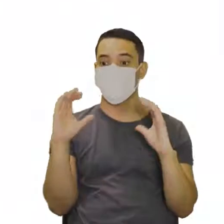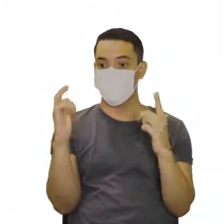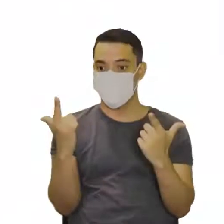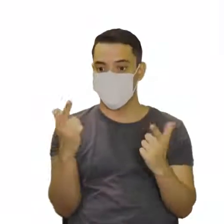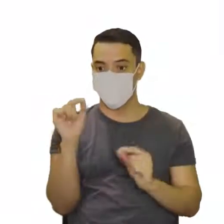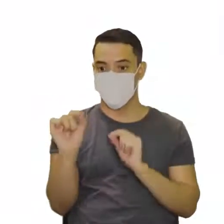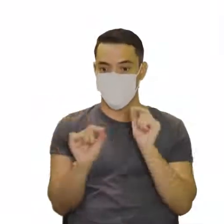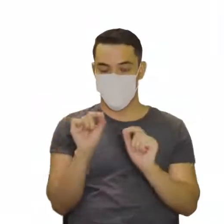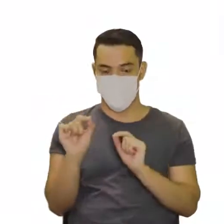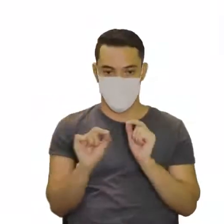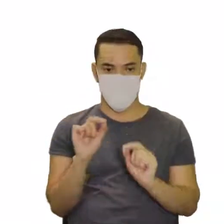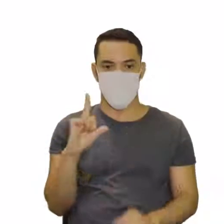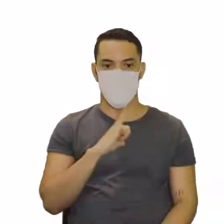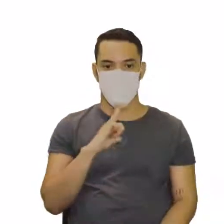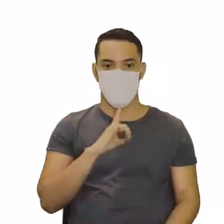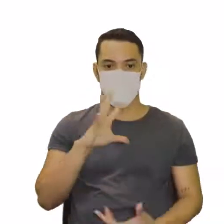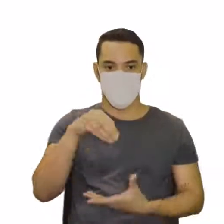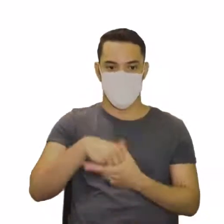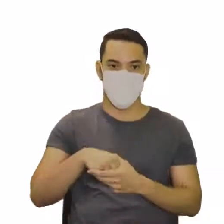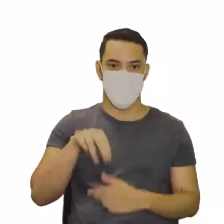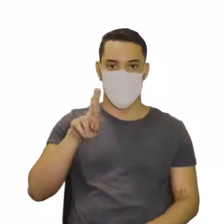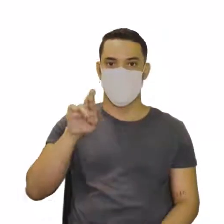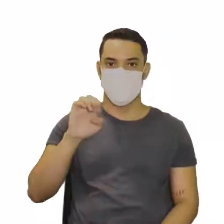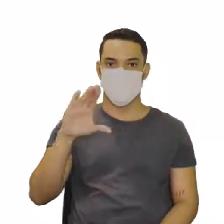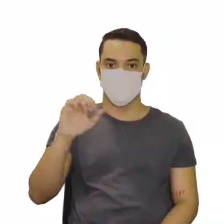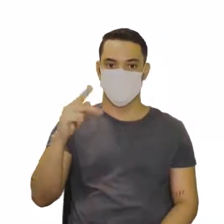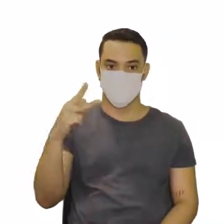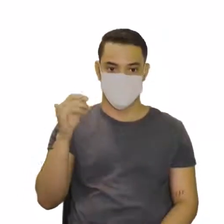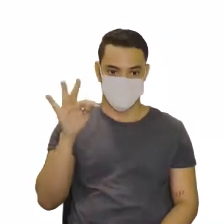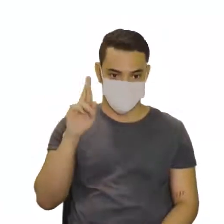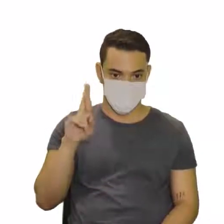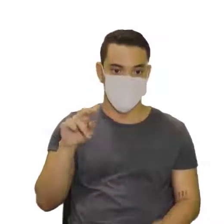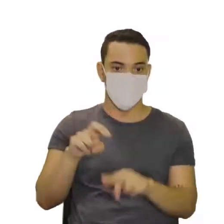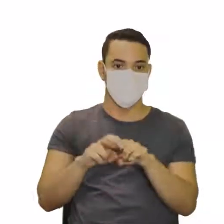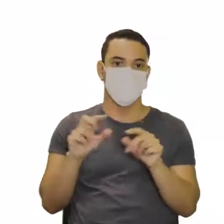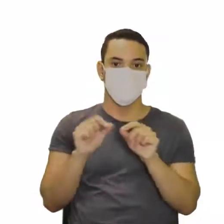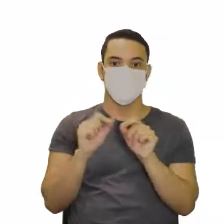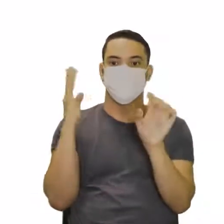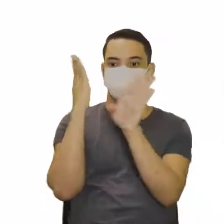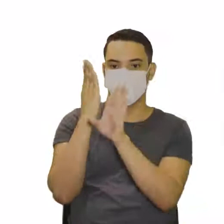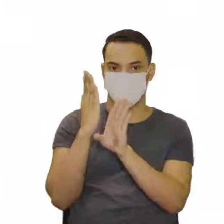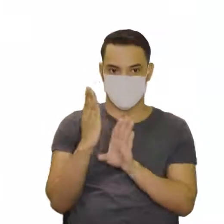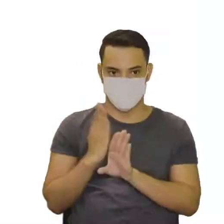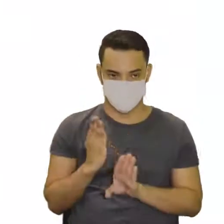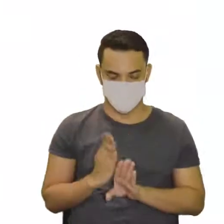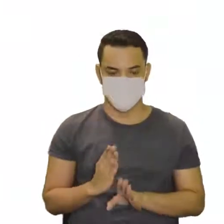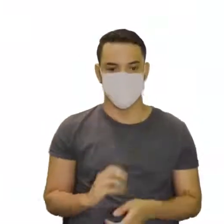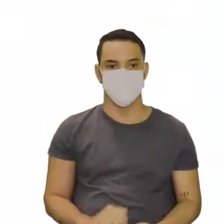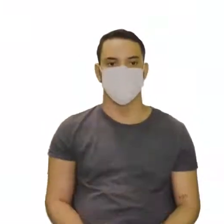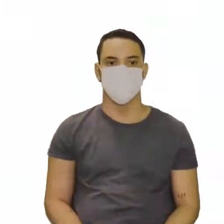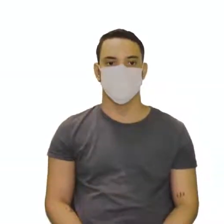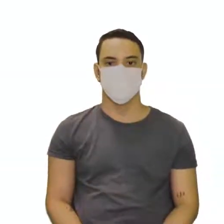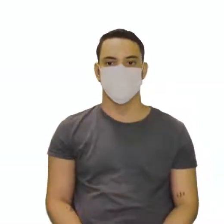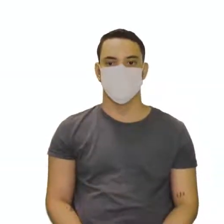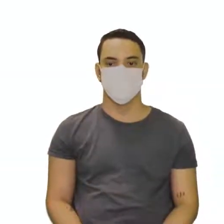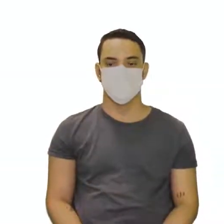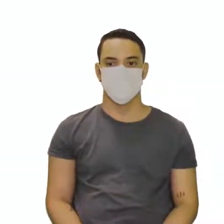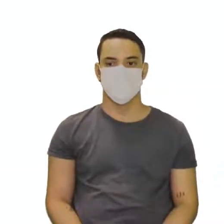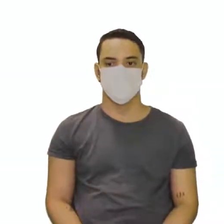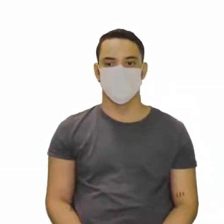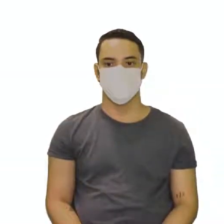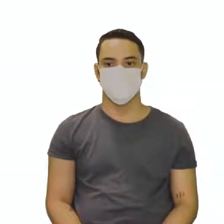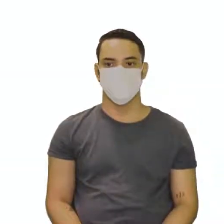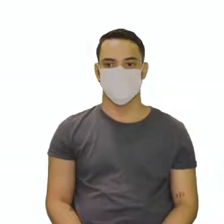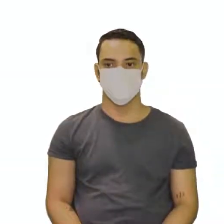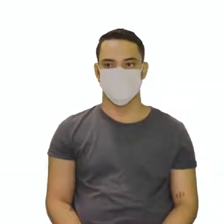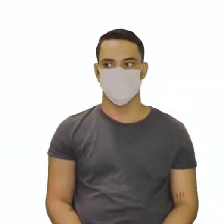está trabalhando um receptor, tá? Então vamos aqui fazer a identificação, tá? Tá ali o gráfico, o